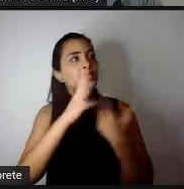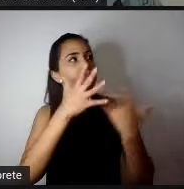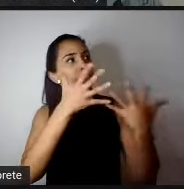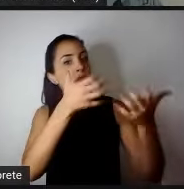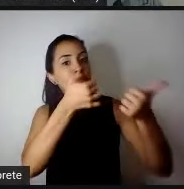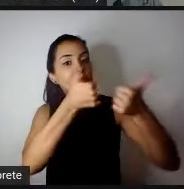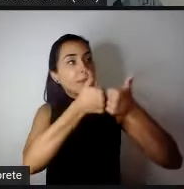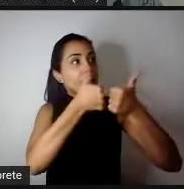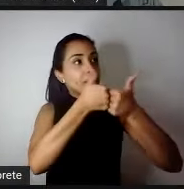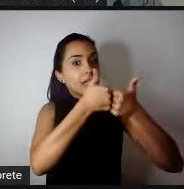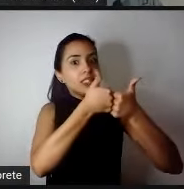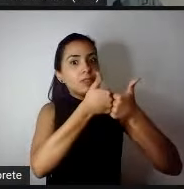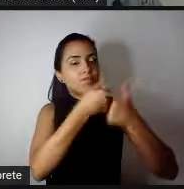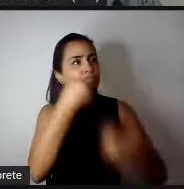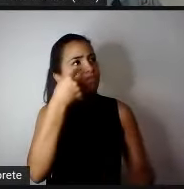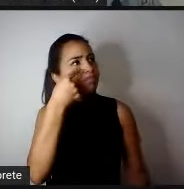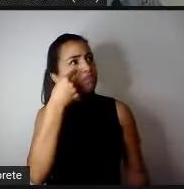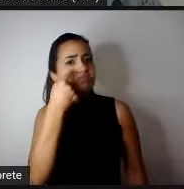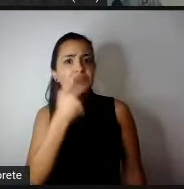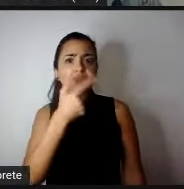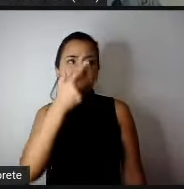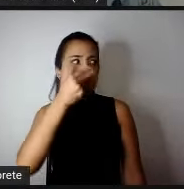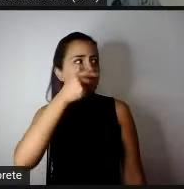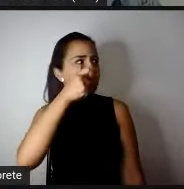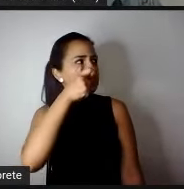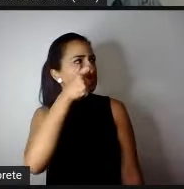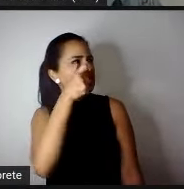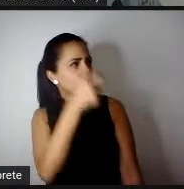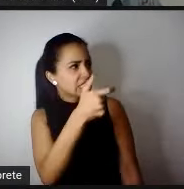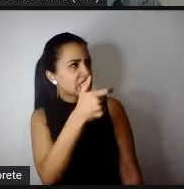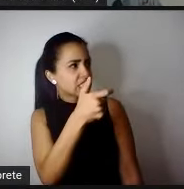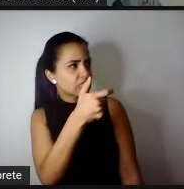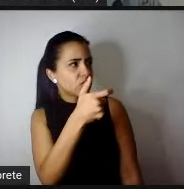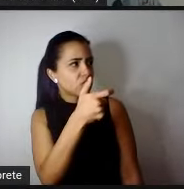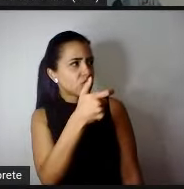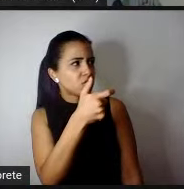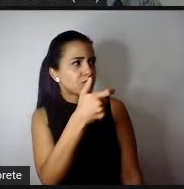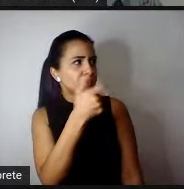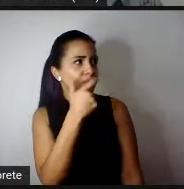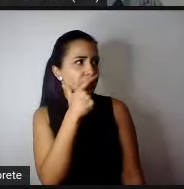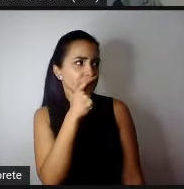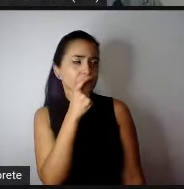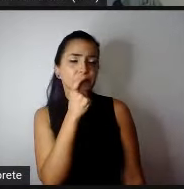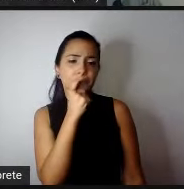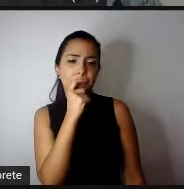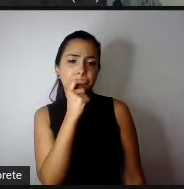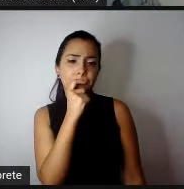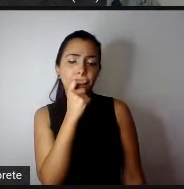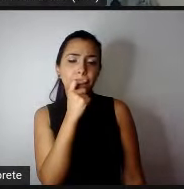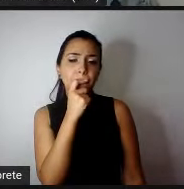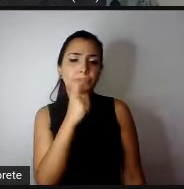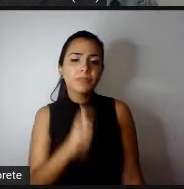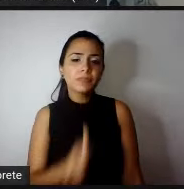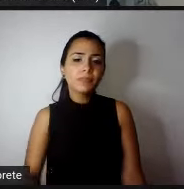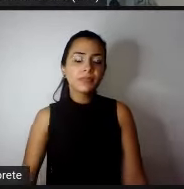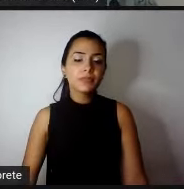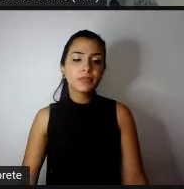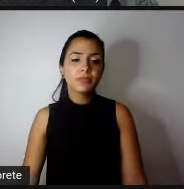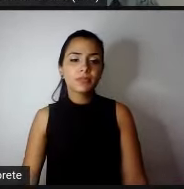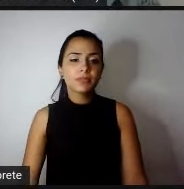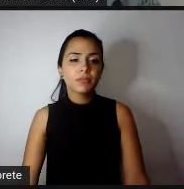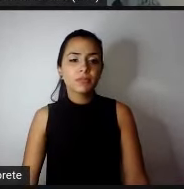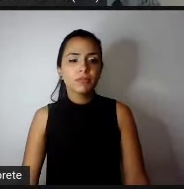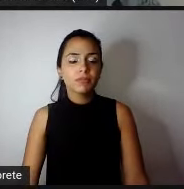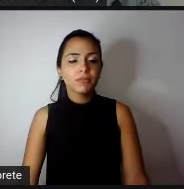que ele achou interessante, eu achei interessante, fizemos um livro. Agora, ele